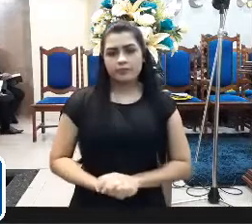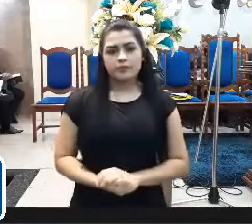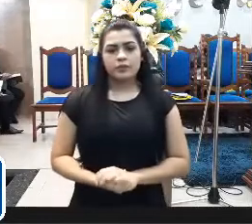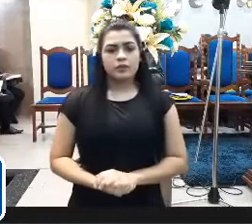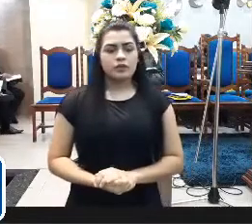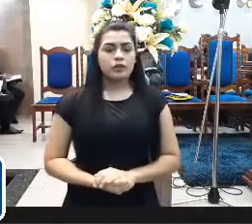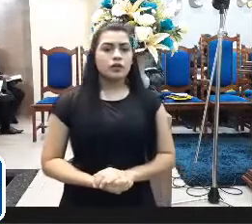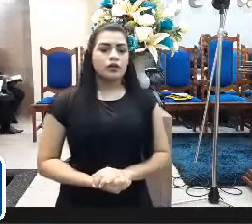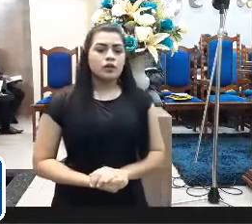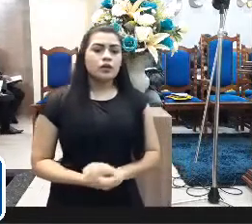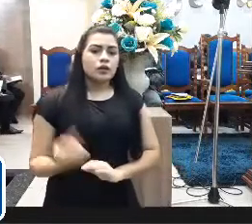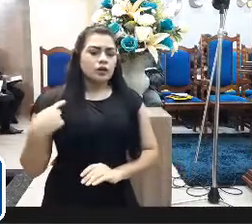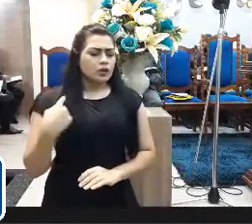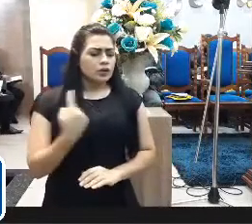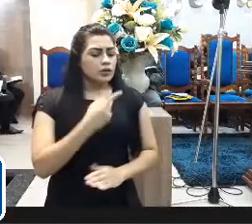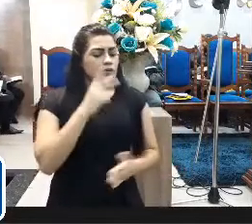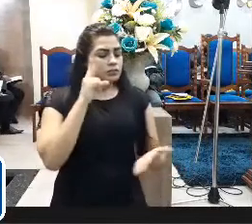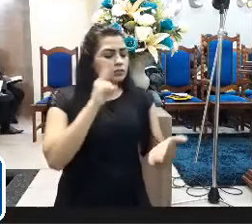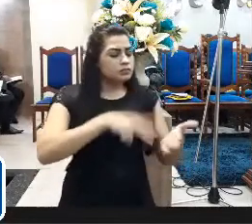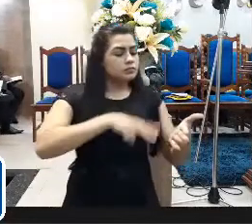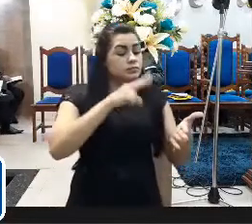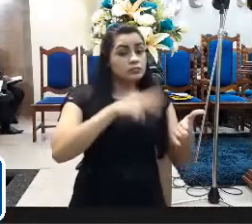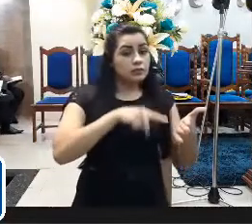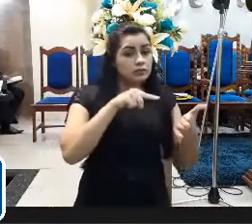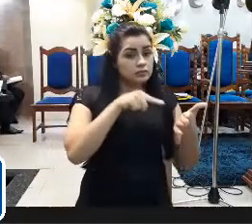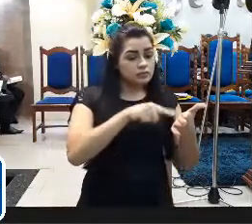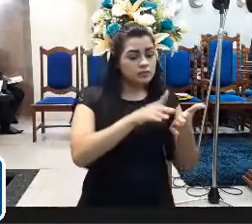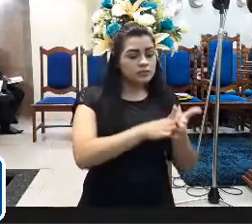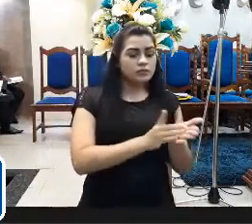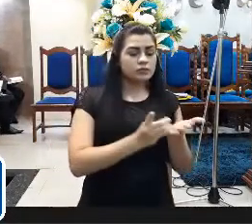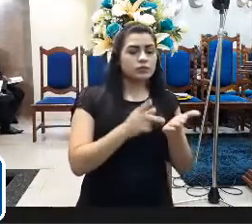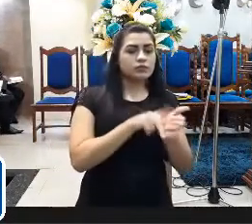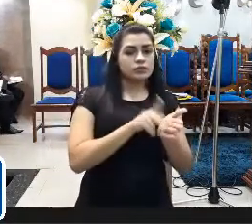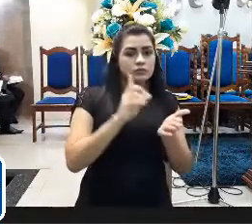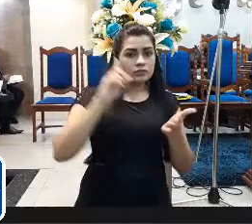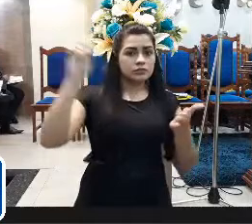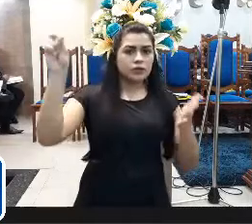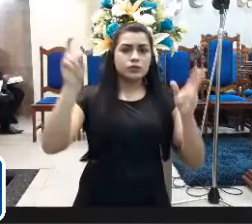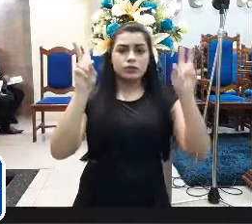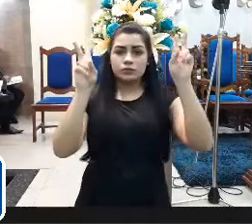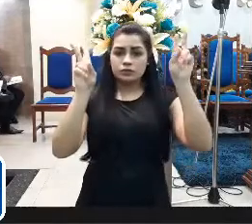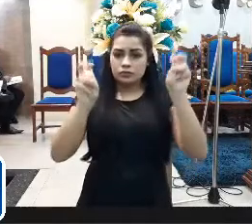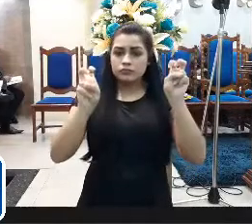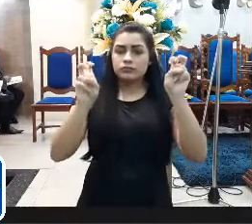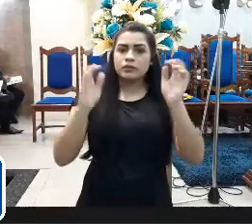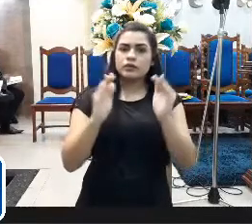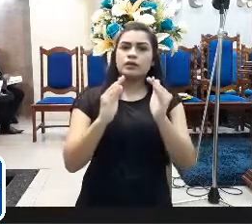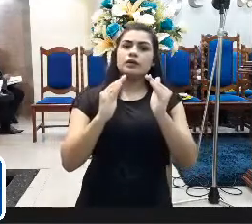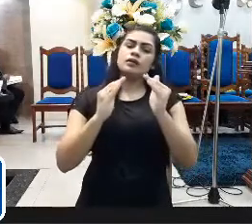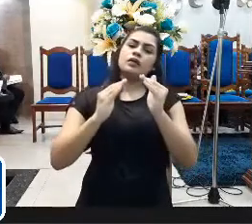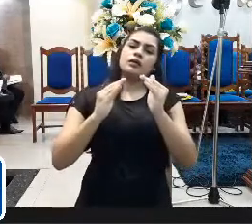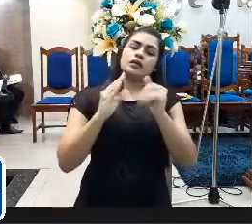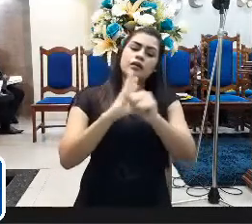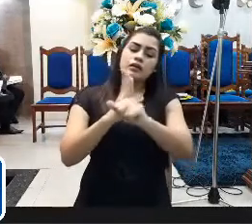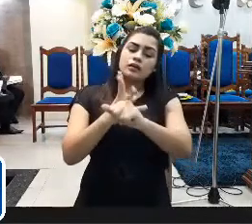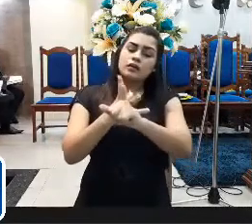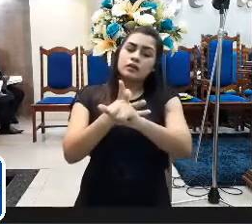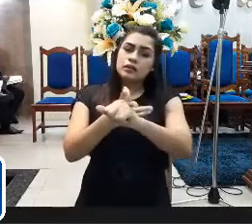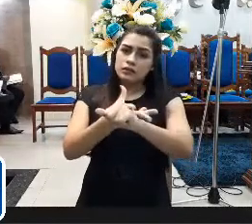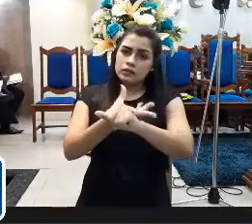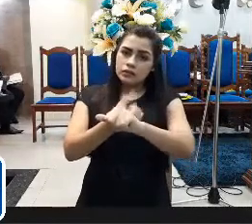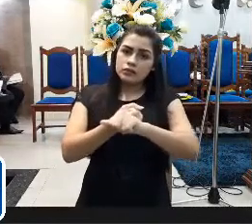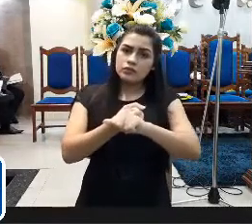lemos esta noite esta palavra de Deus. Nós demos aqui um tema: a igreja e a jornada da